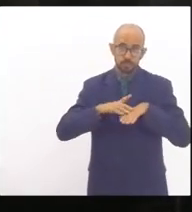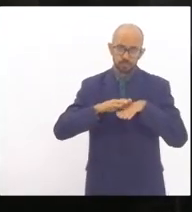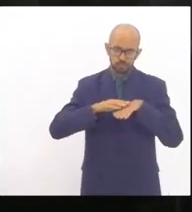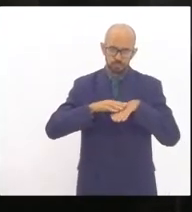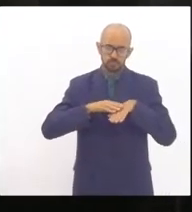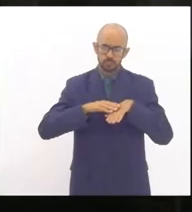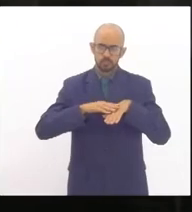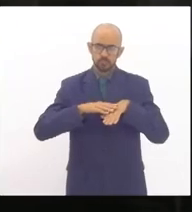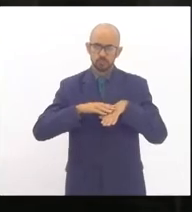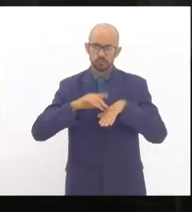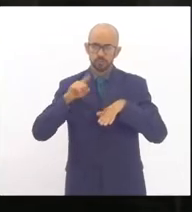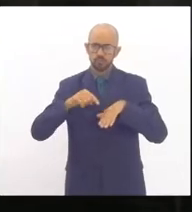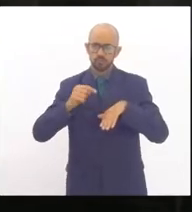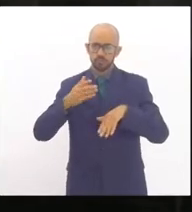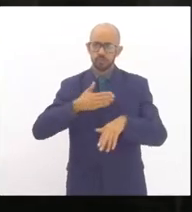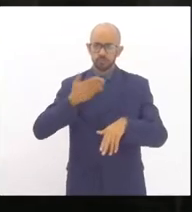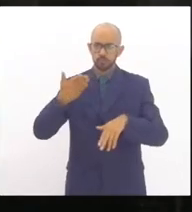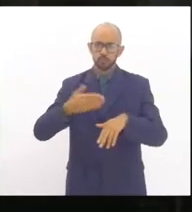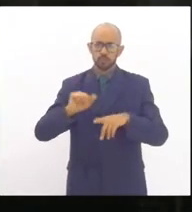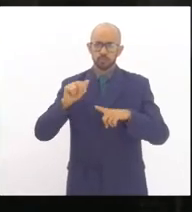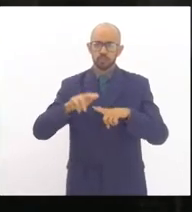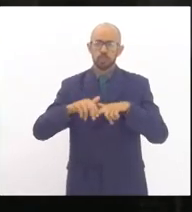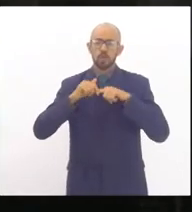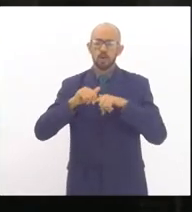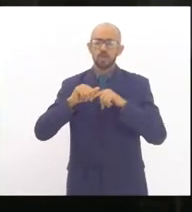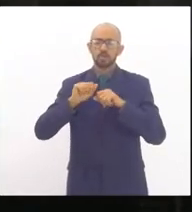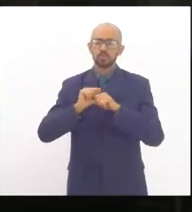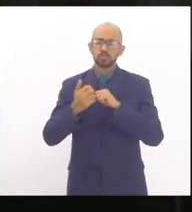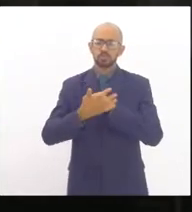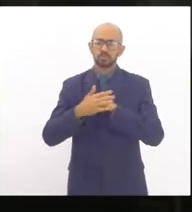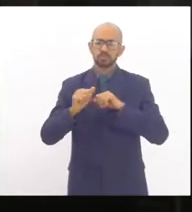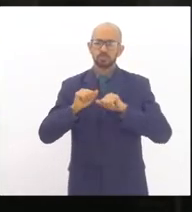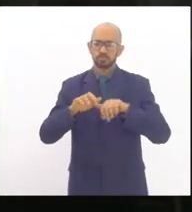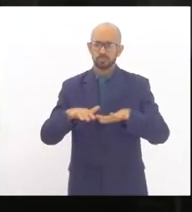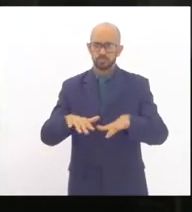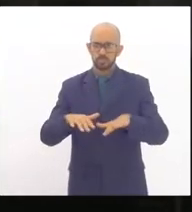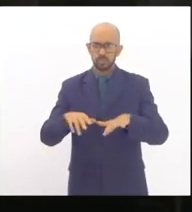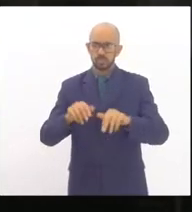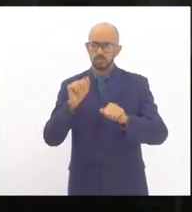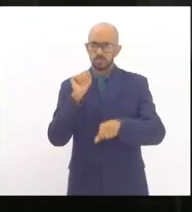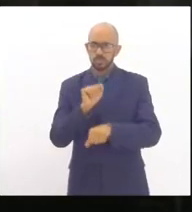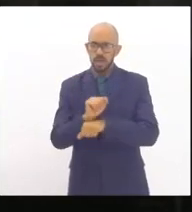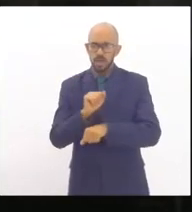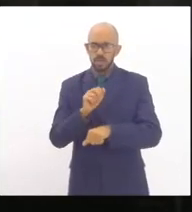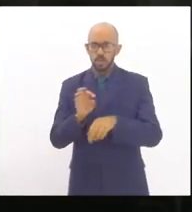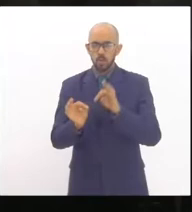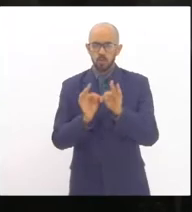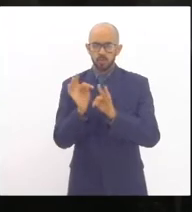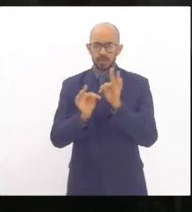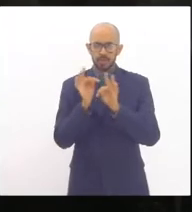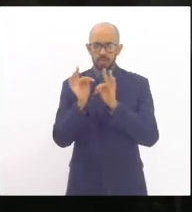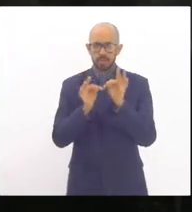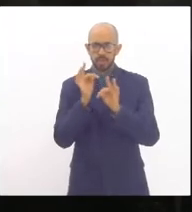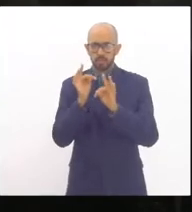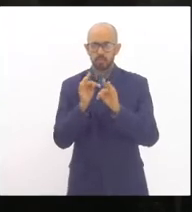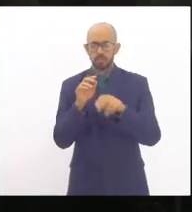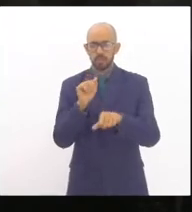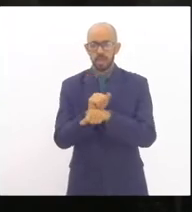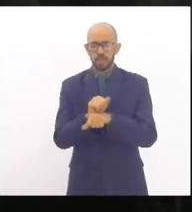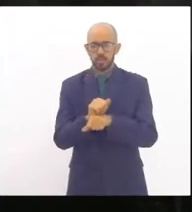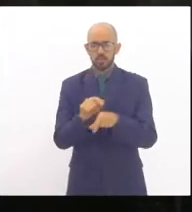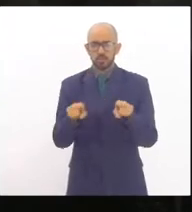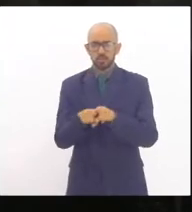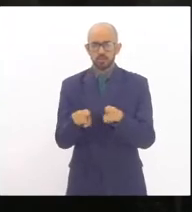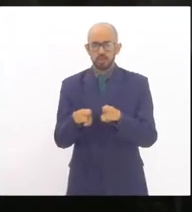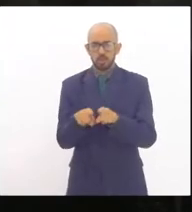impactada pela com vídeo 19 então nós deixamos de dar continuidade aos tratamentos Nós deixamos